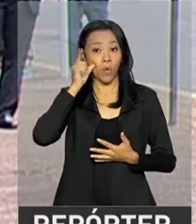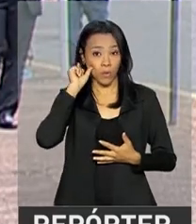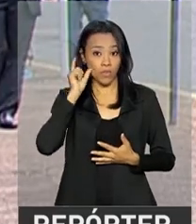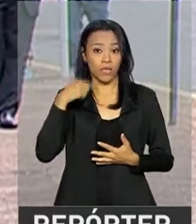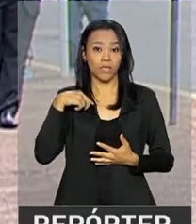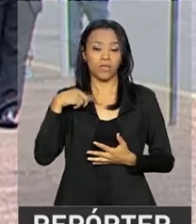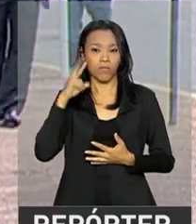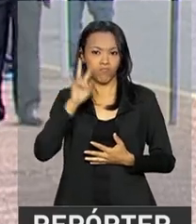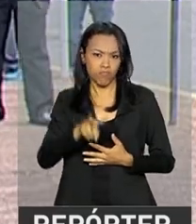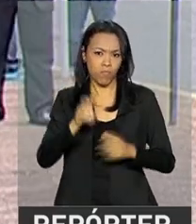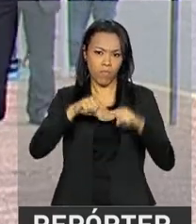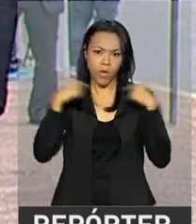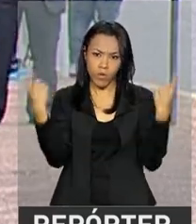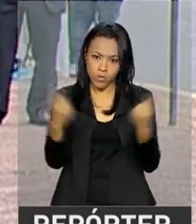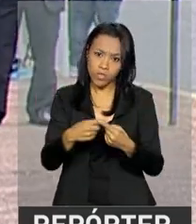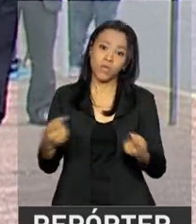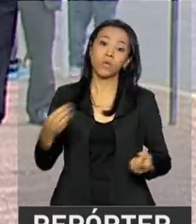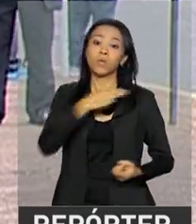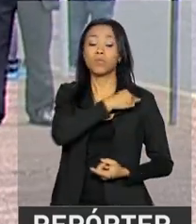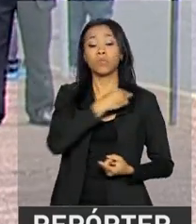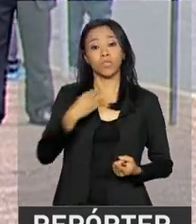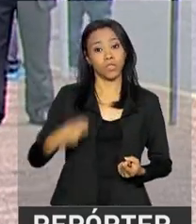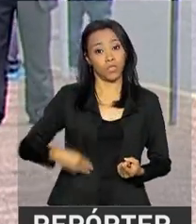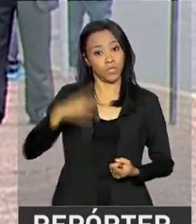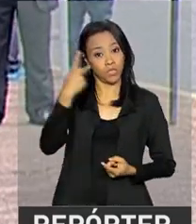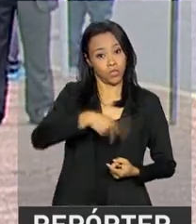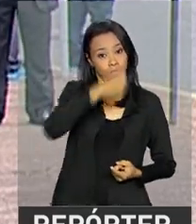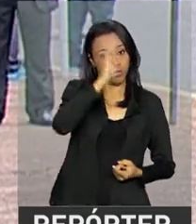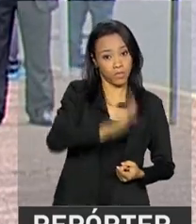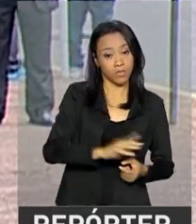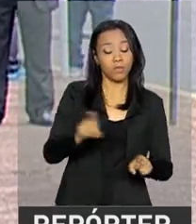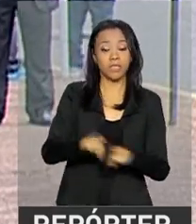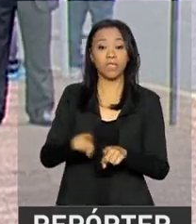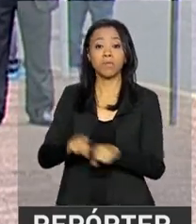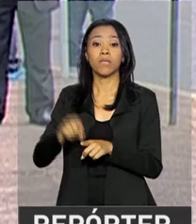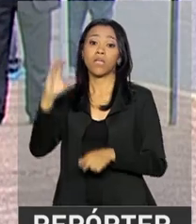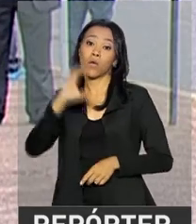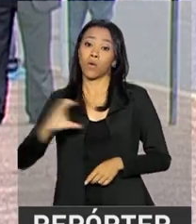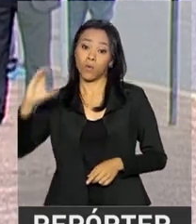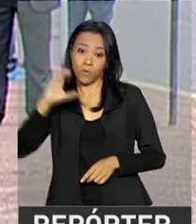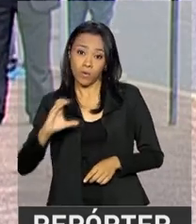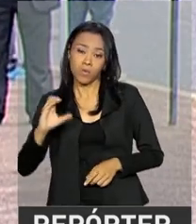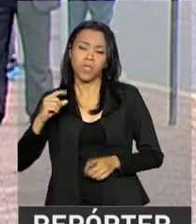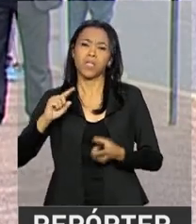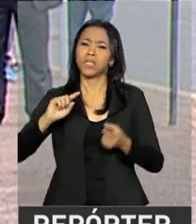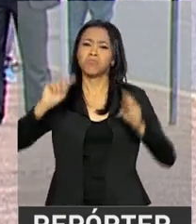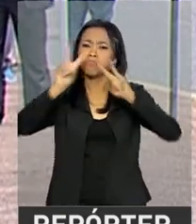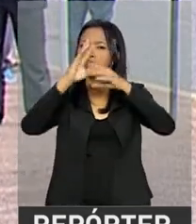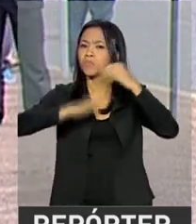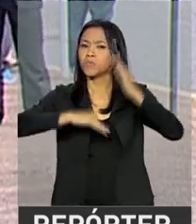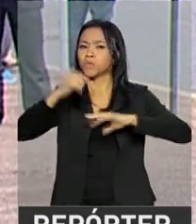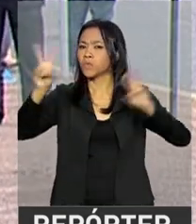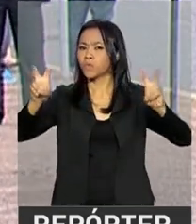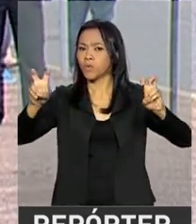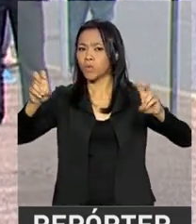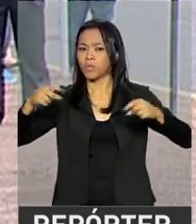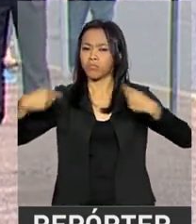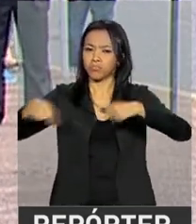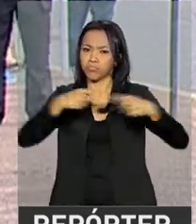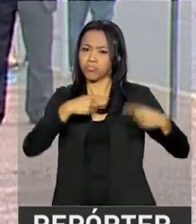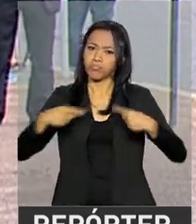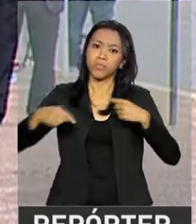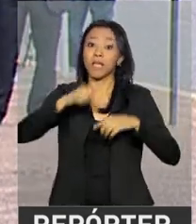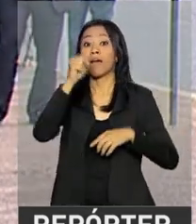entre os ministros de Estado do Brasil e da Colômbia aqui em Brasília. Eles discutiram a crise na Venezuela, que tem gerado um grande